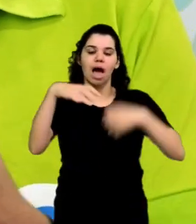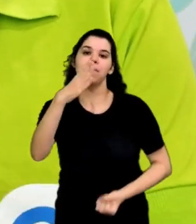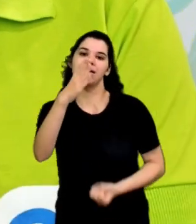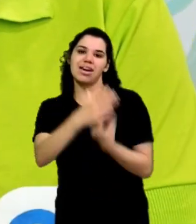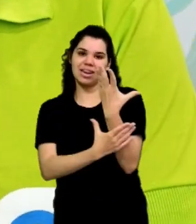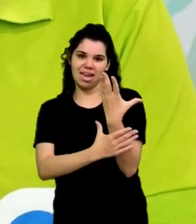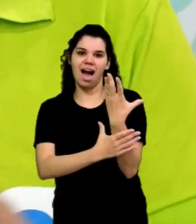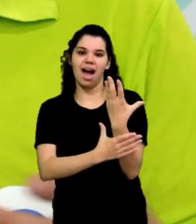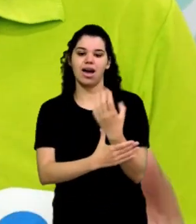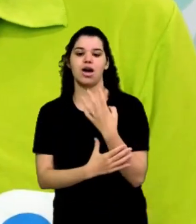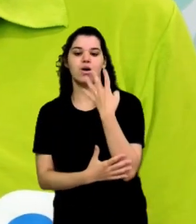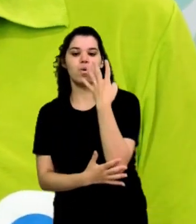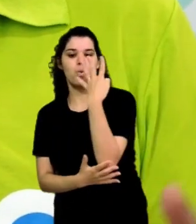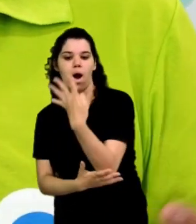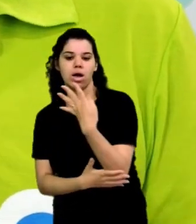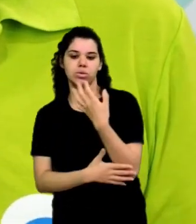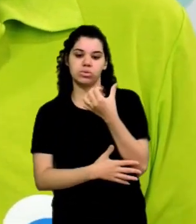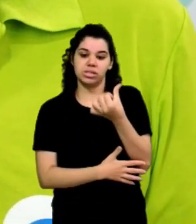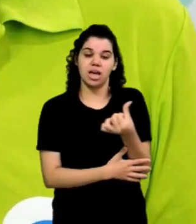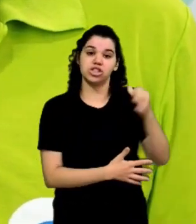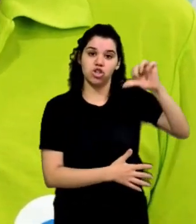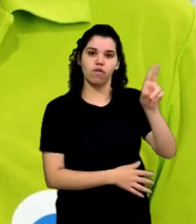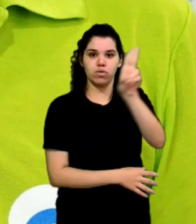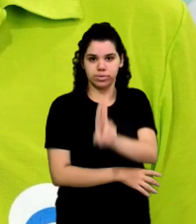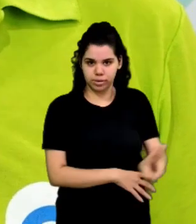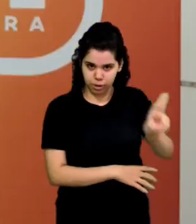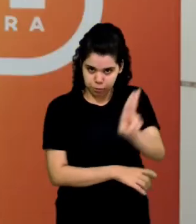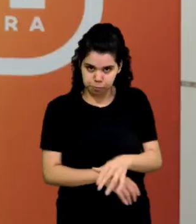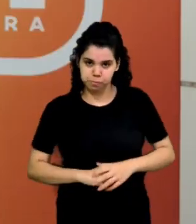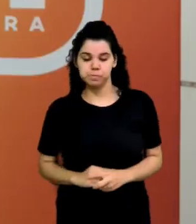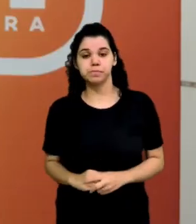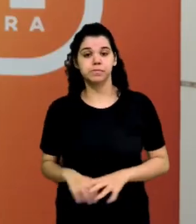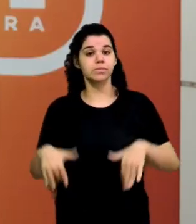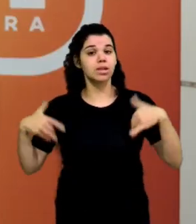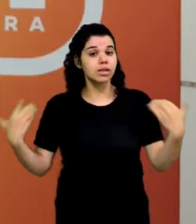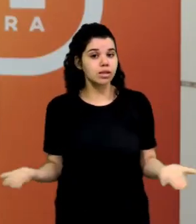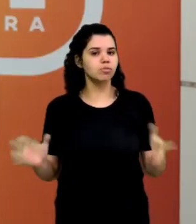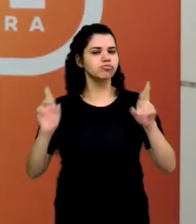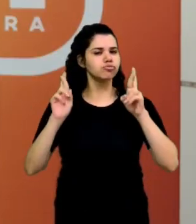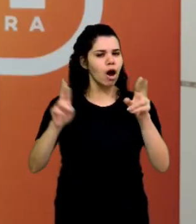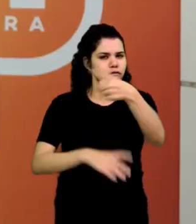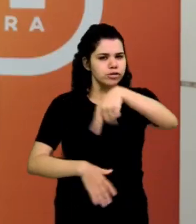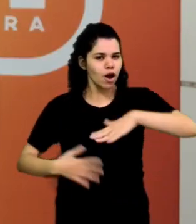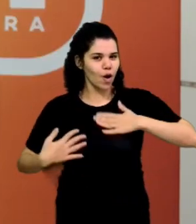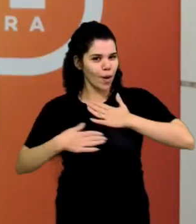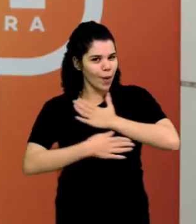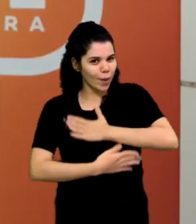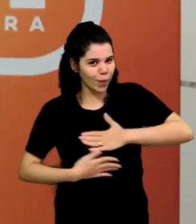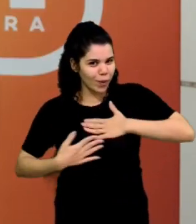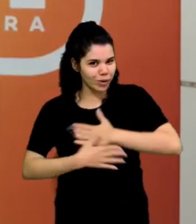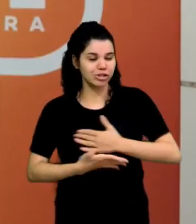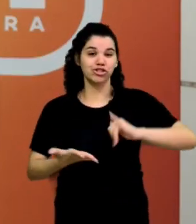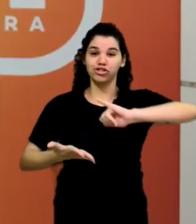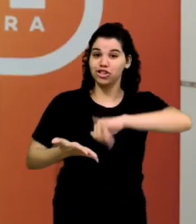algarismos 4, 6 e 9. Então, pessoal, espero que tenham gostado. Se